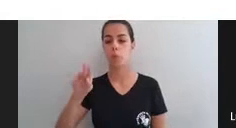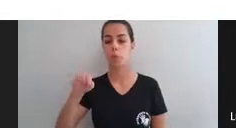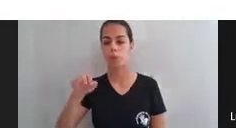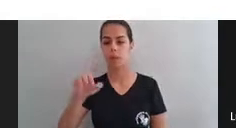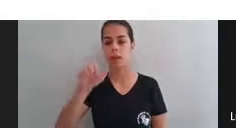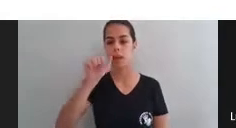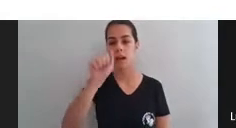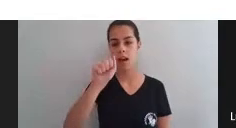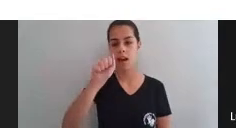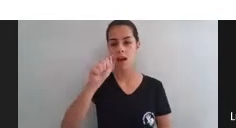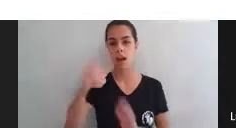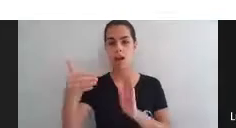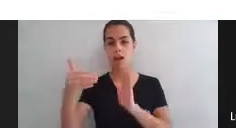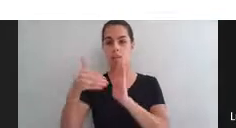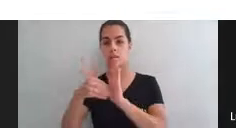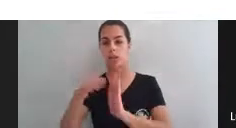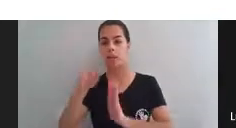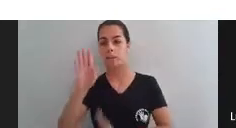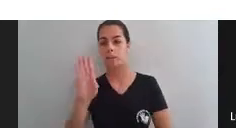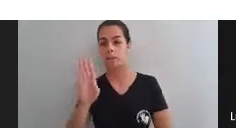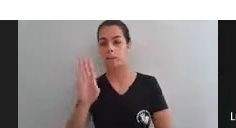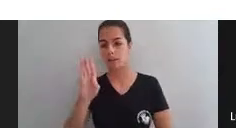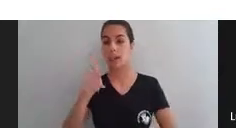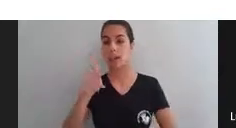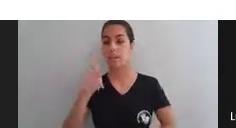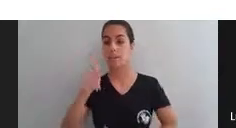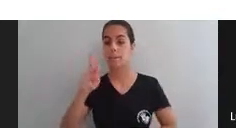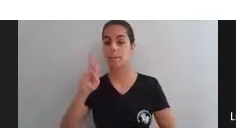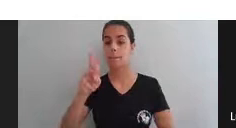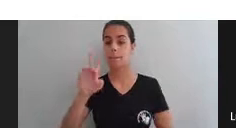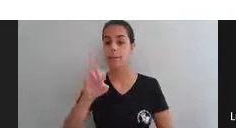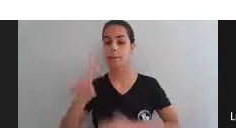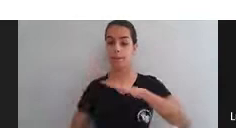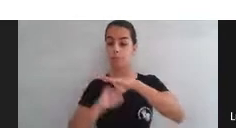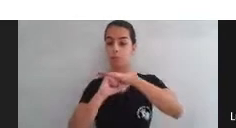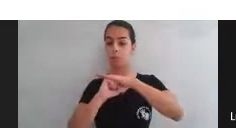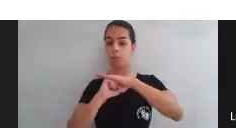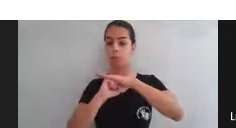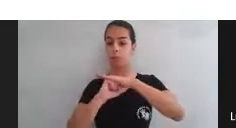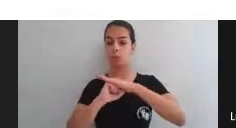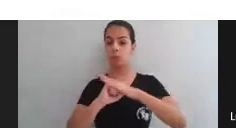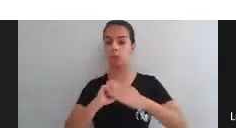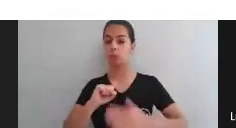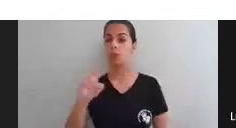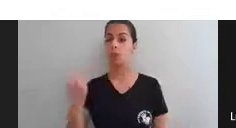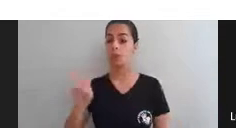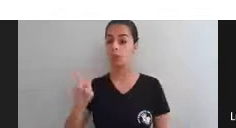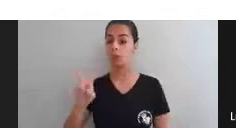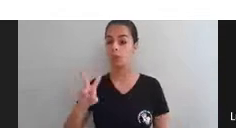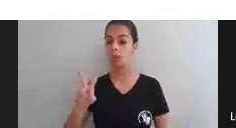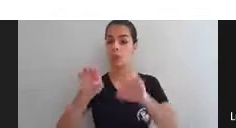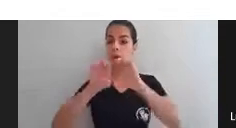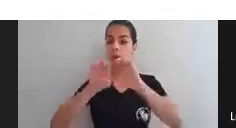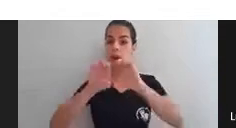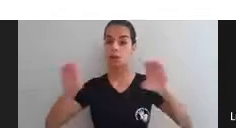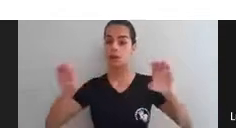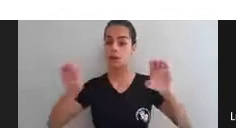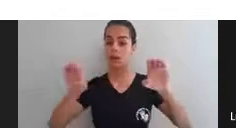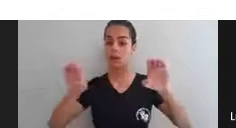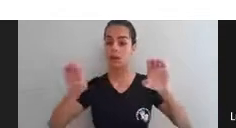da pressão em relação ao volume. E a gente pode usar a equação do gás ideal aqui, onde TQ